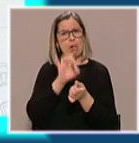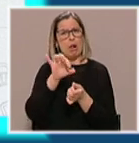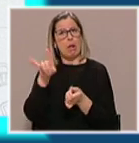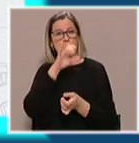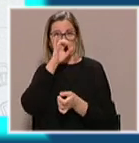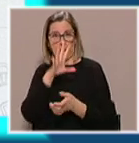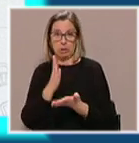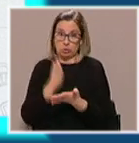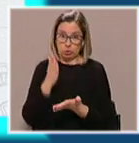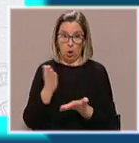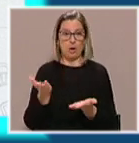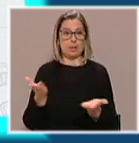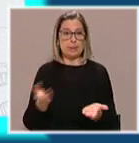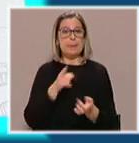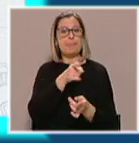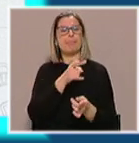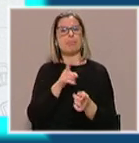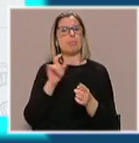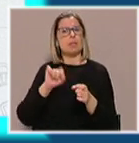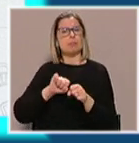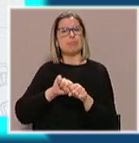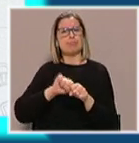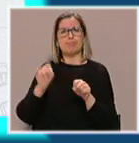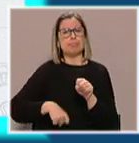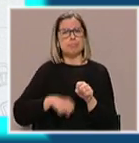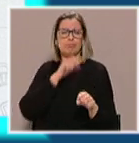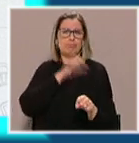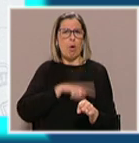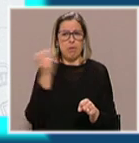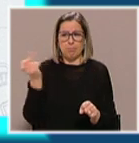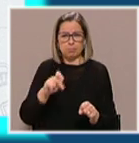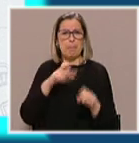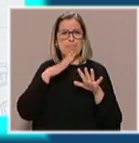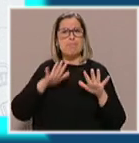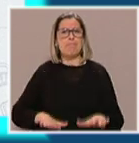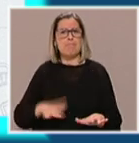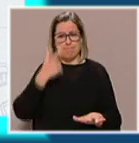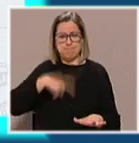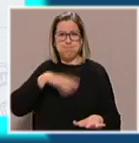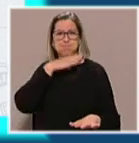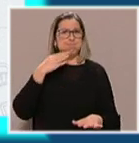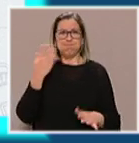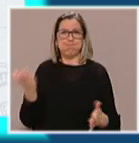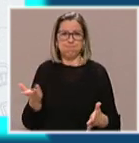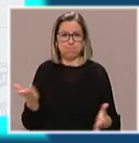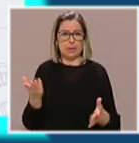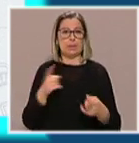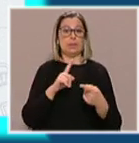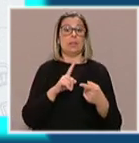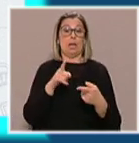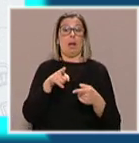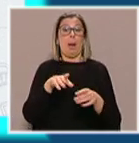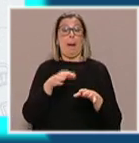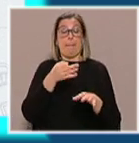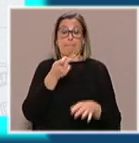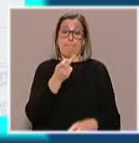sem especificarmos que tipo de lesões, de paralisias é que podem decorrer. Uma paralisia é nada mais do que uma perda da